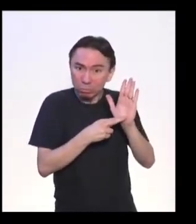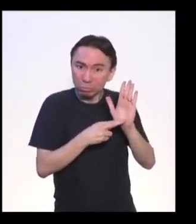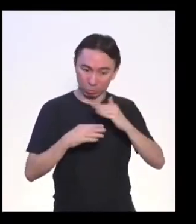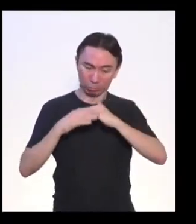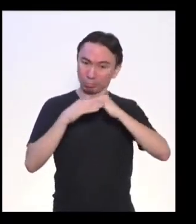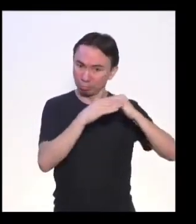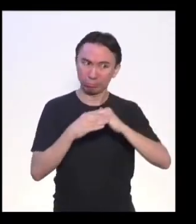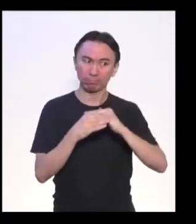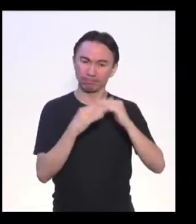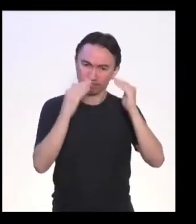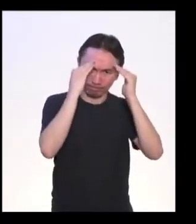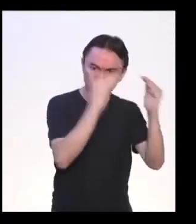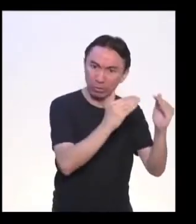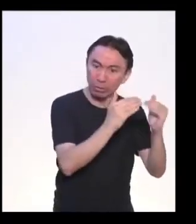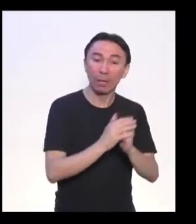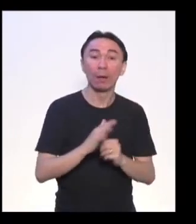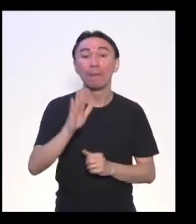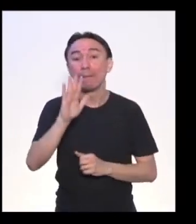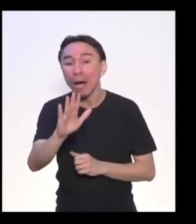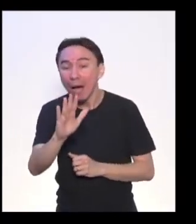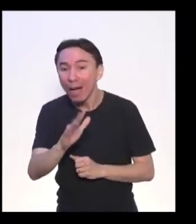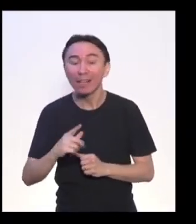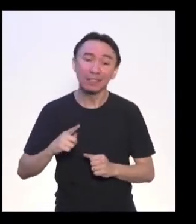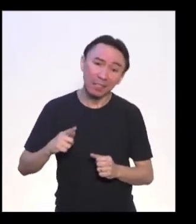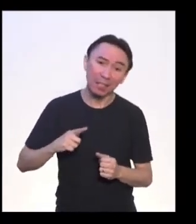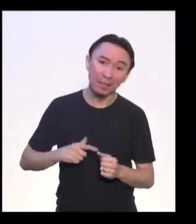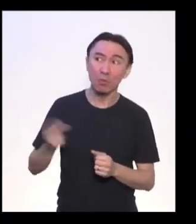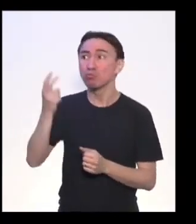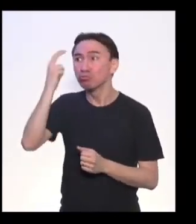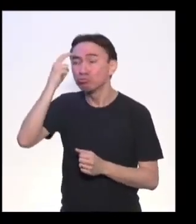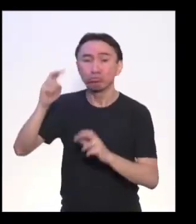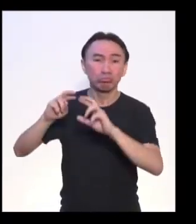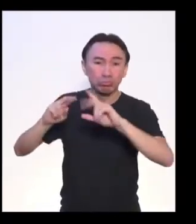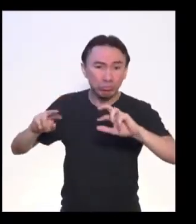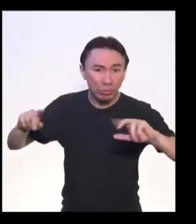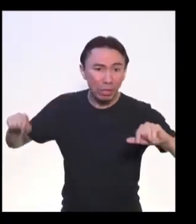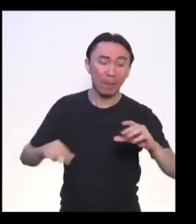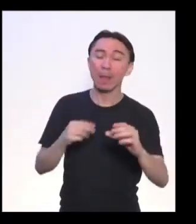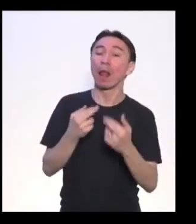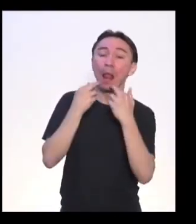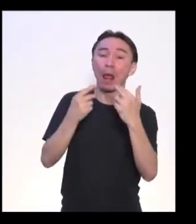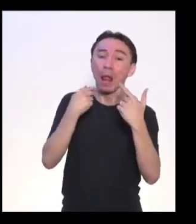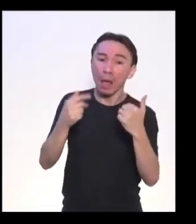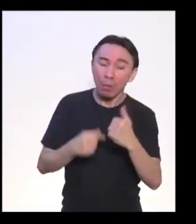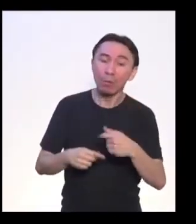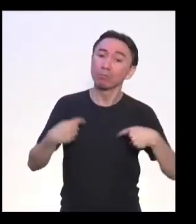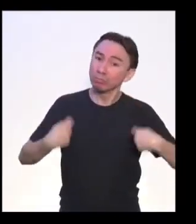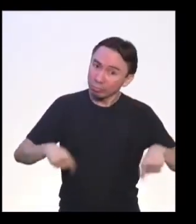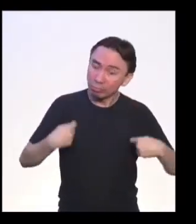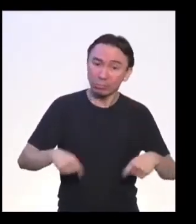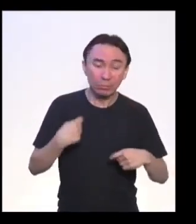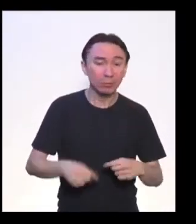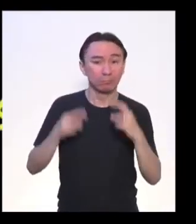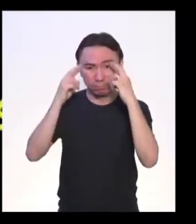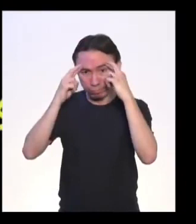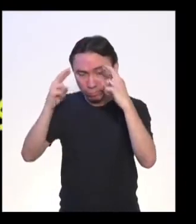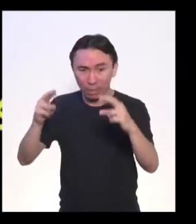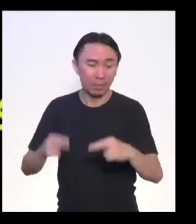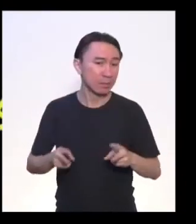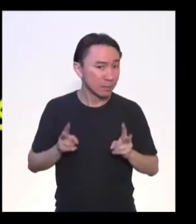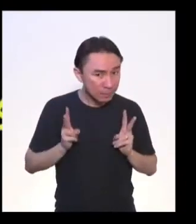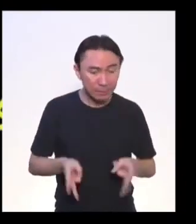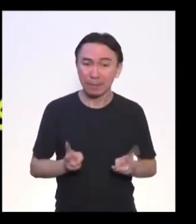que a expressão da língua se baseia na diversidade cultural e ela tem que ser respeitada, tem que ser valorizada em todas